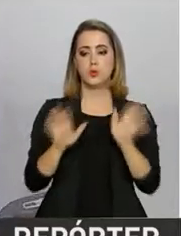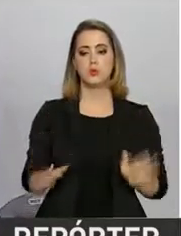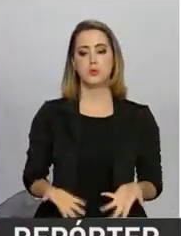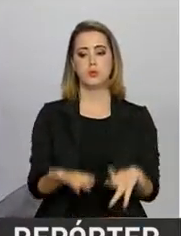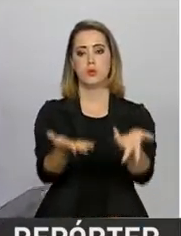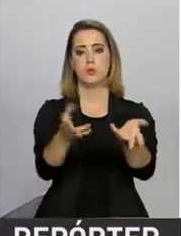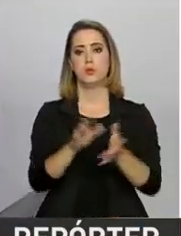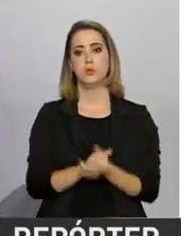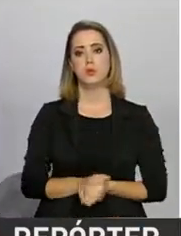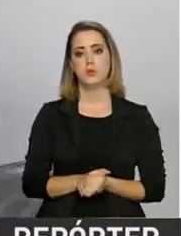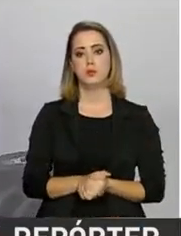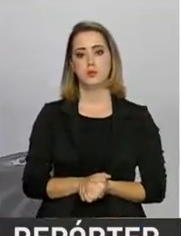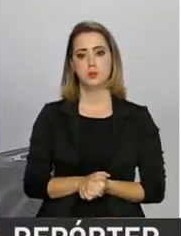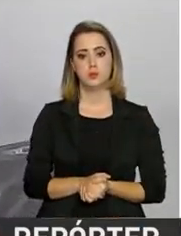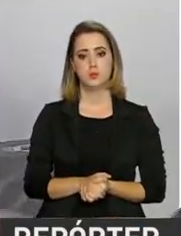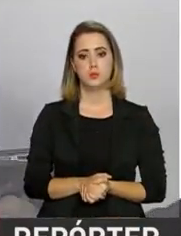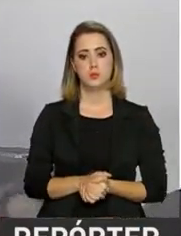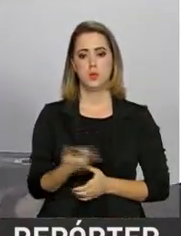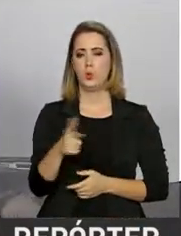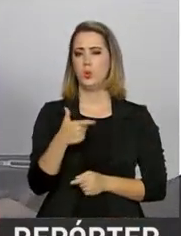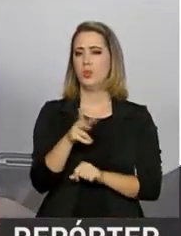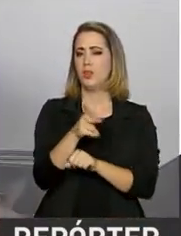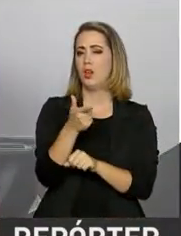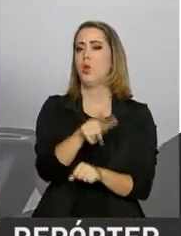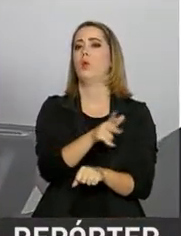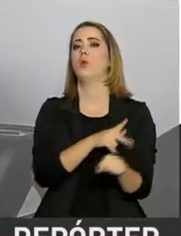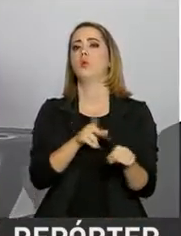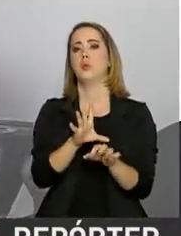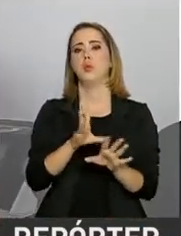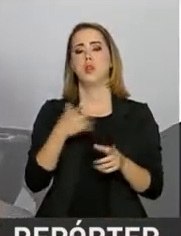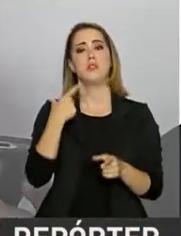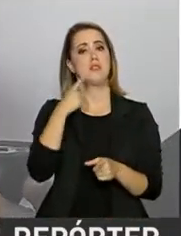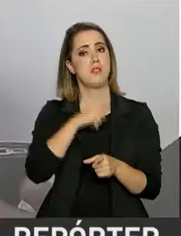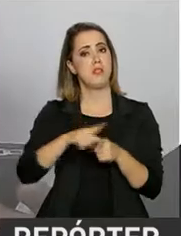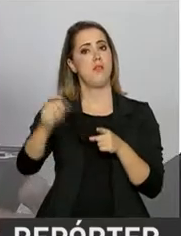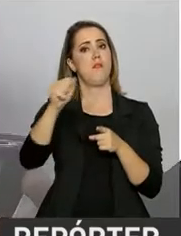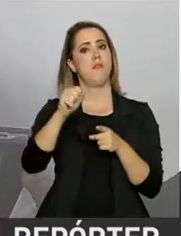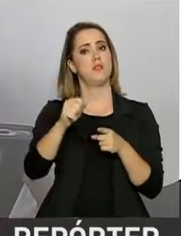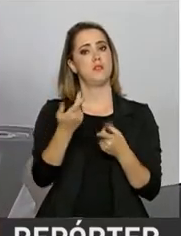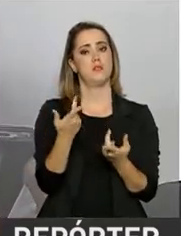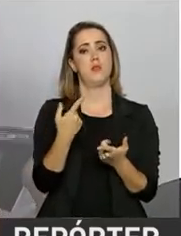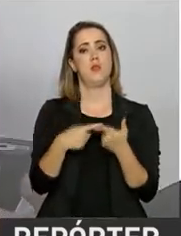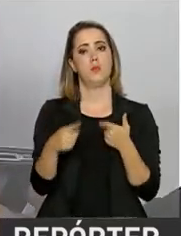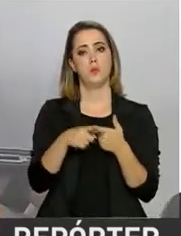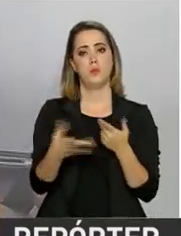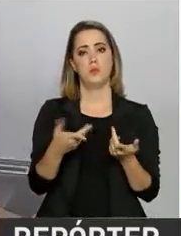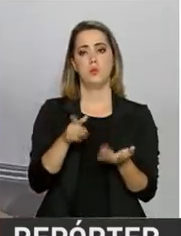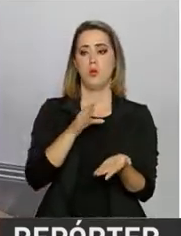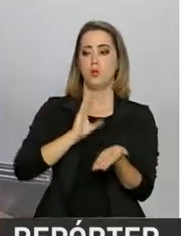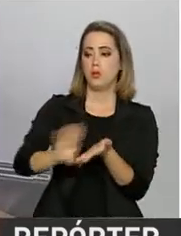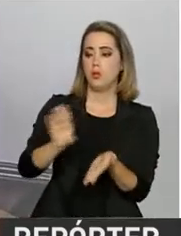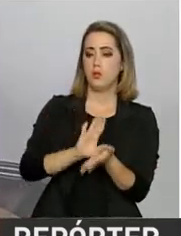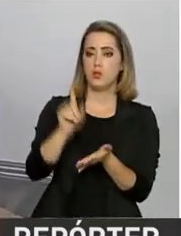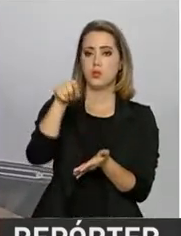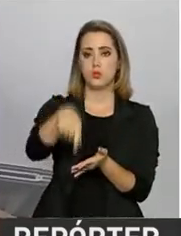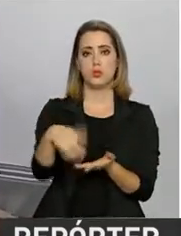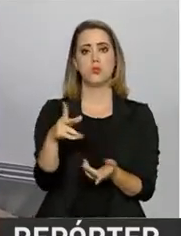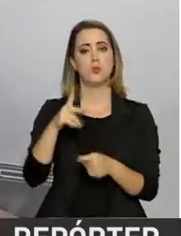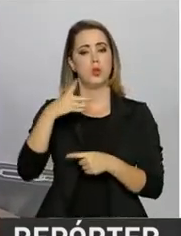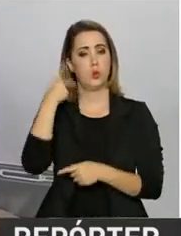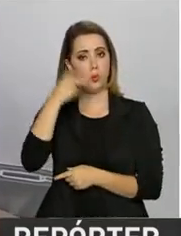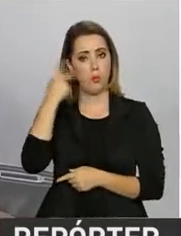que conseguiu superar uma difícil conjuntura econômica sem investimentos e políticas públicas bastante